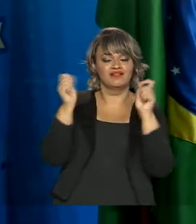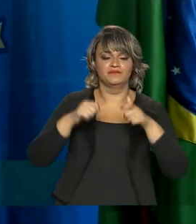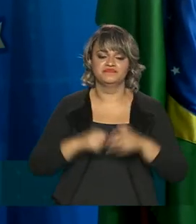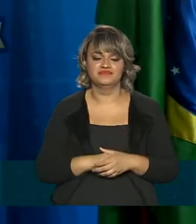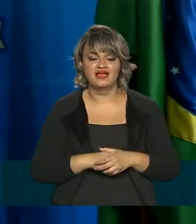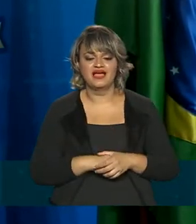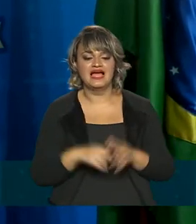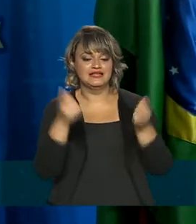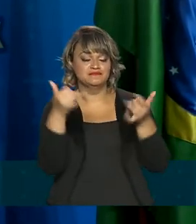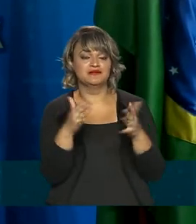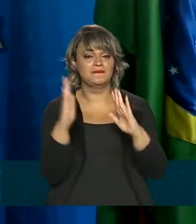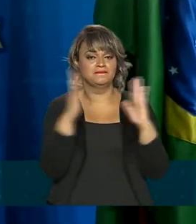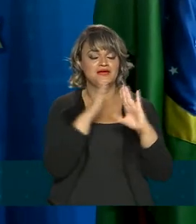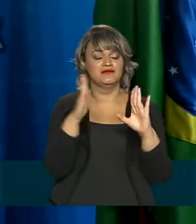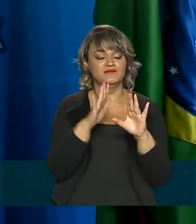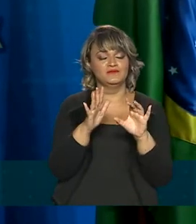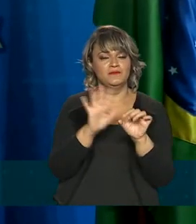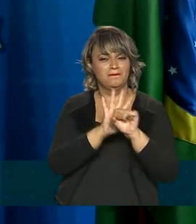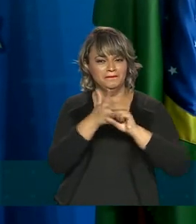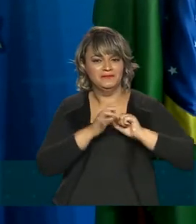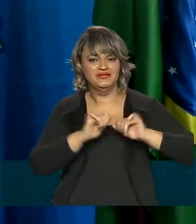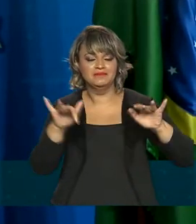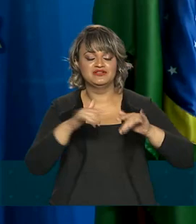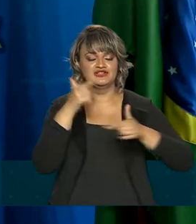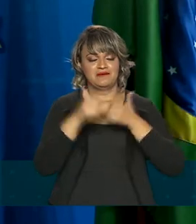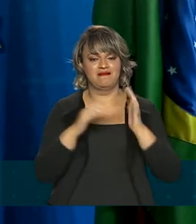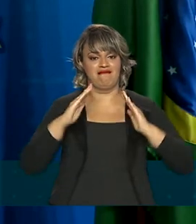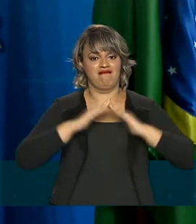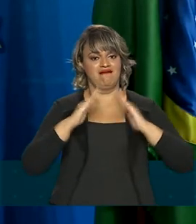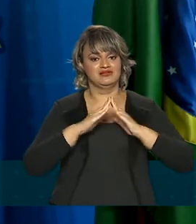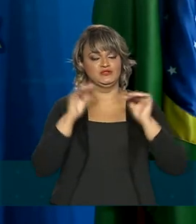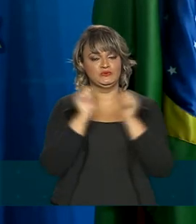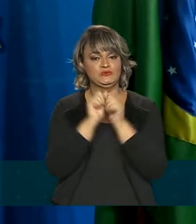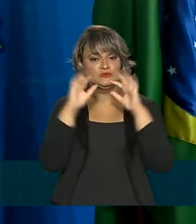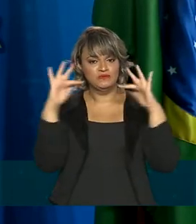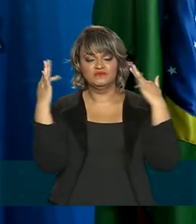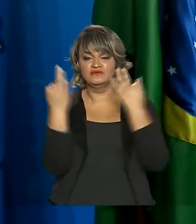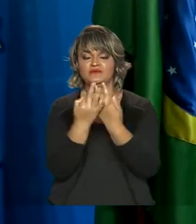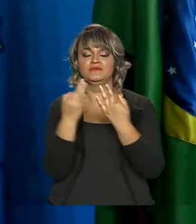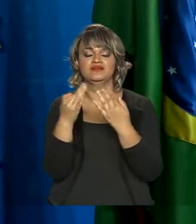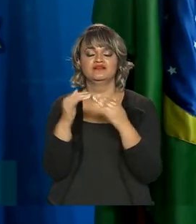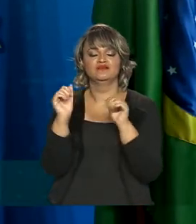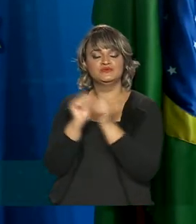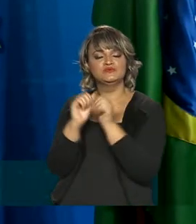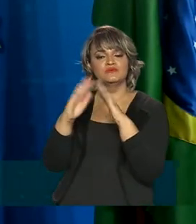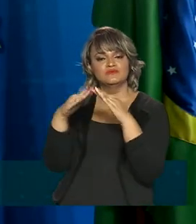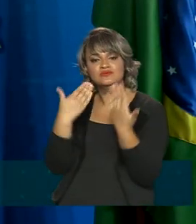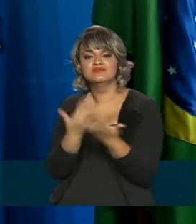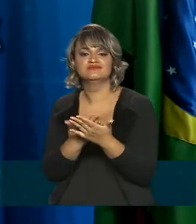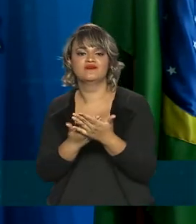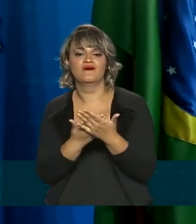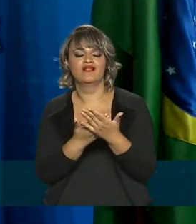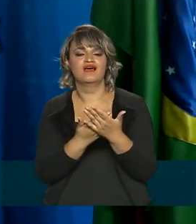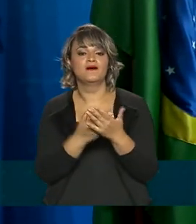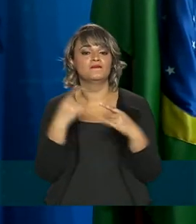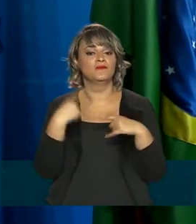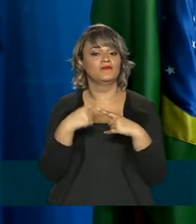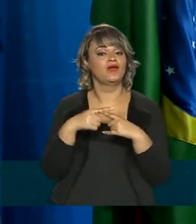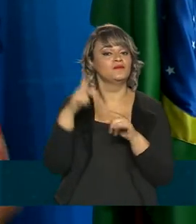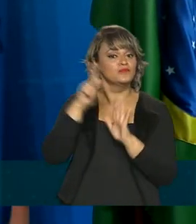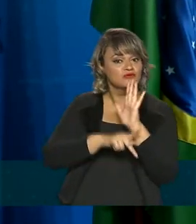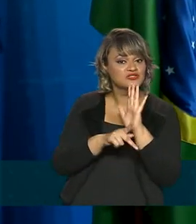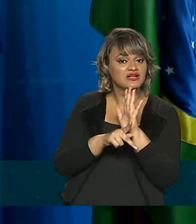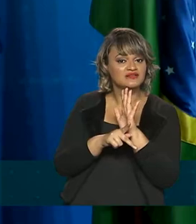pandemia triste poder trabalhar com as pessoas em casa com suas famílias com a escola porque o projeto